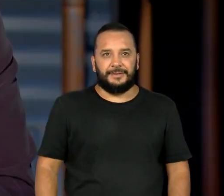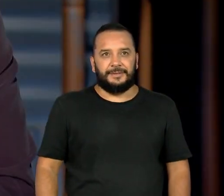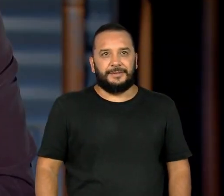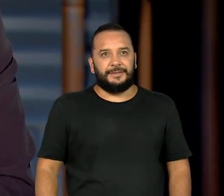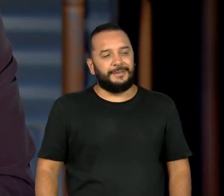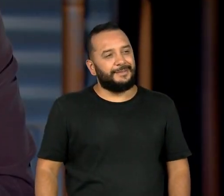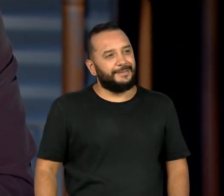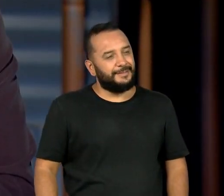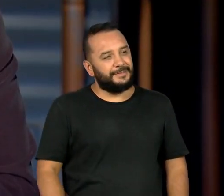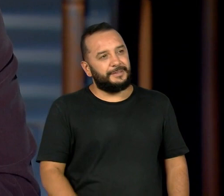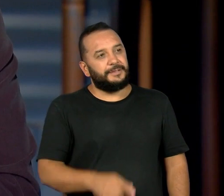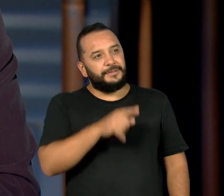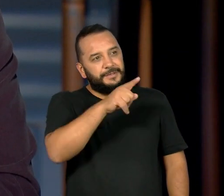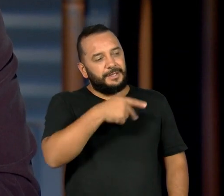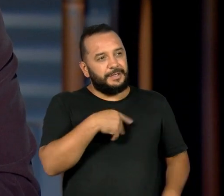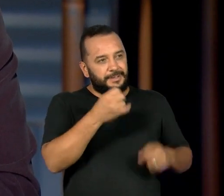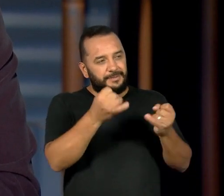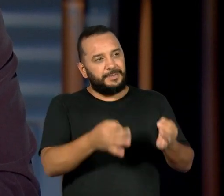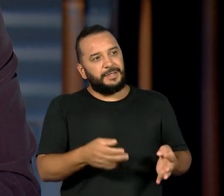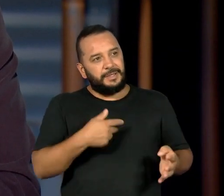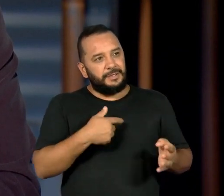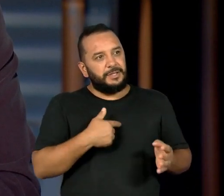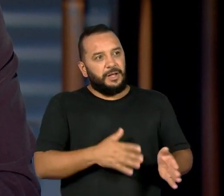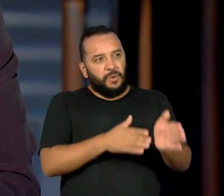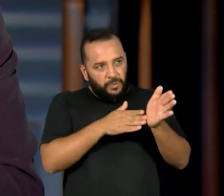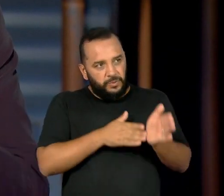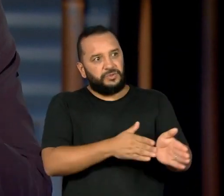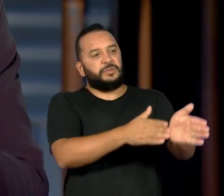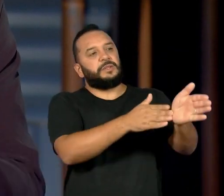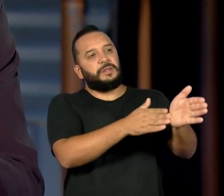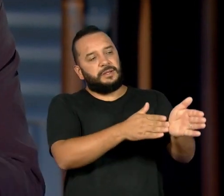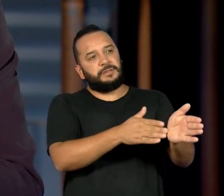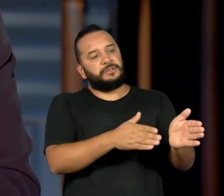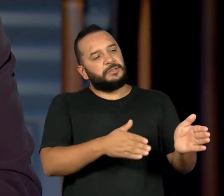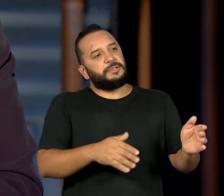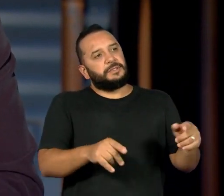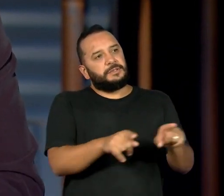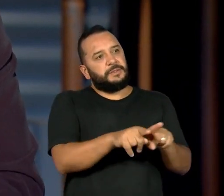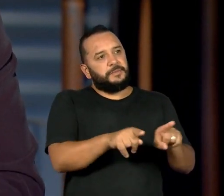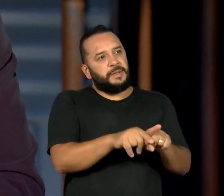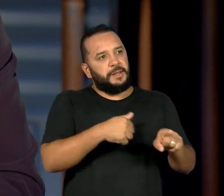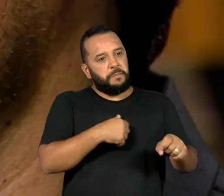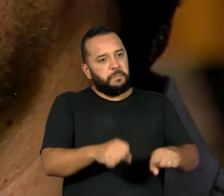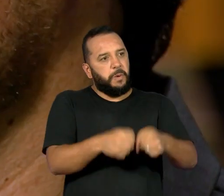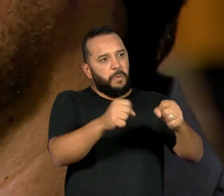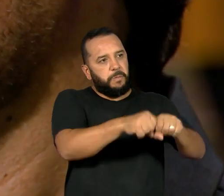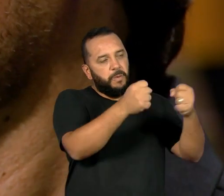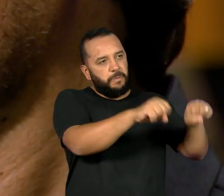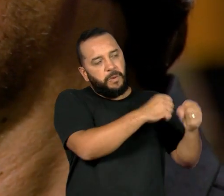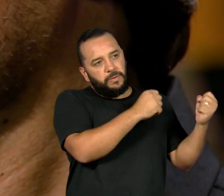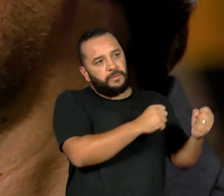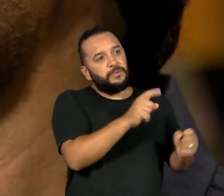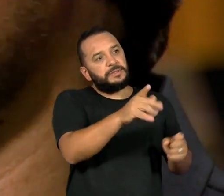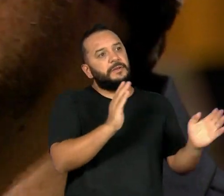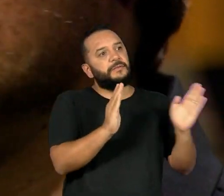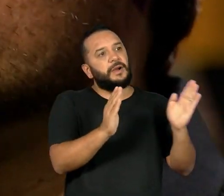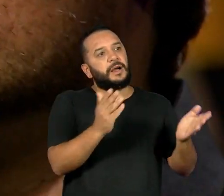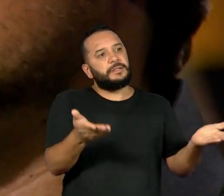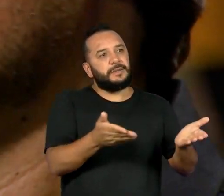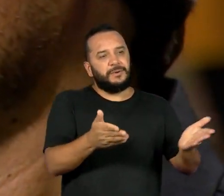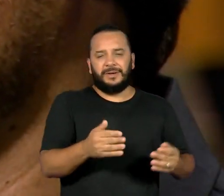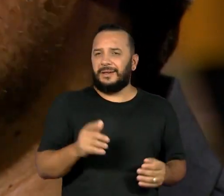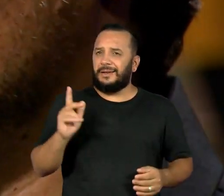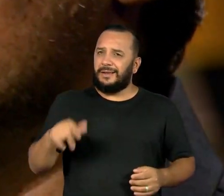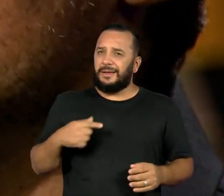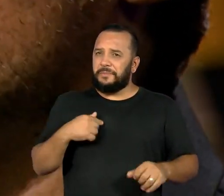Você fala muito de continuidades e rupturas. Em que fase que você está agora? É